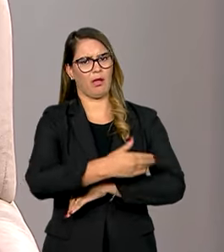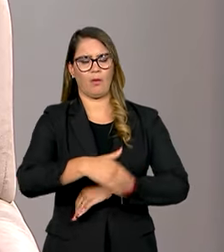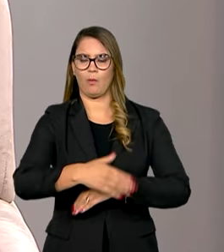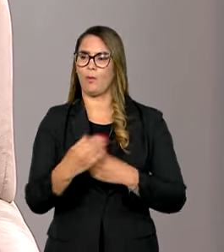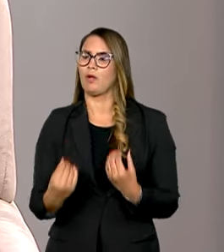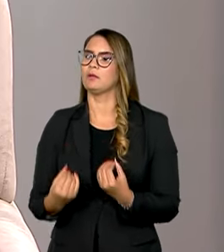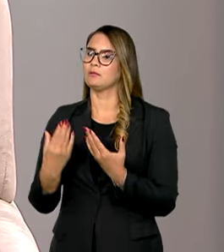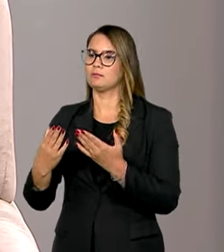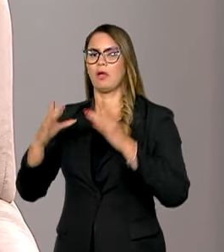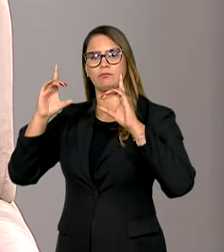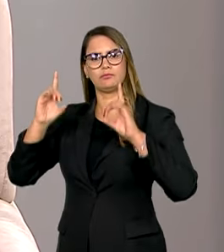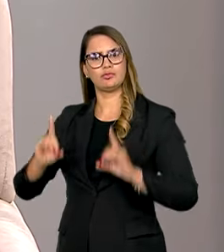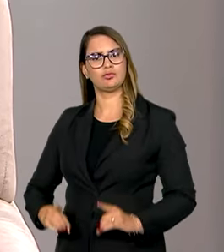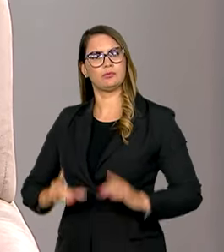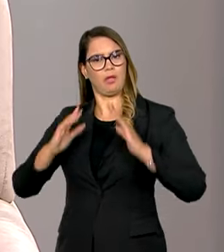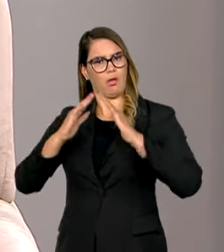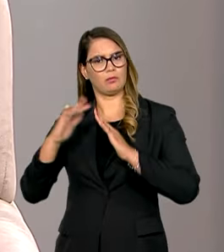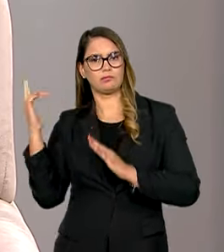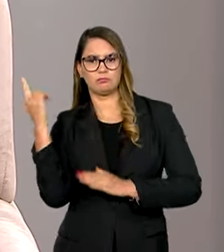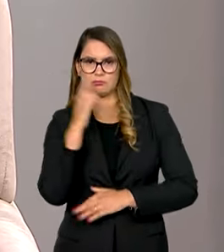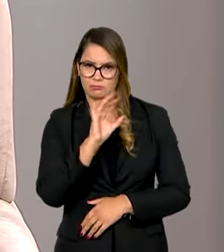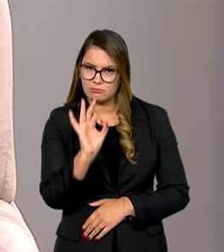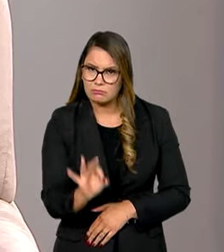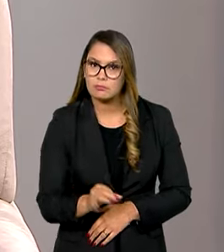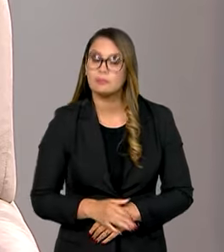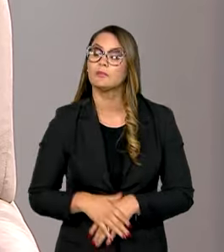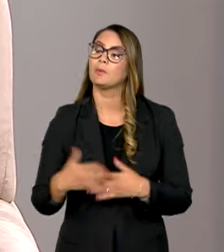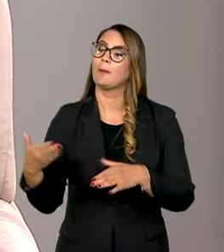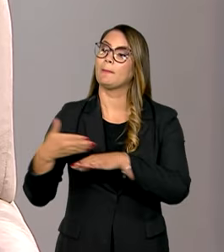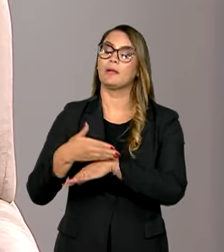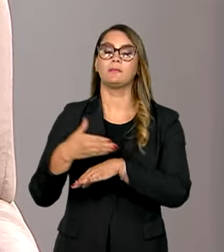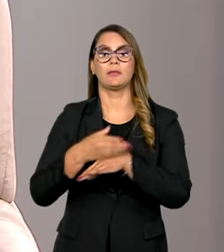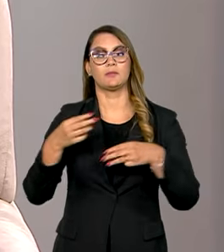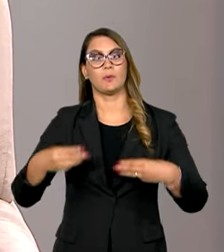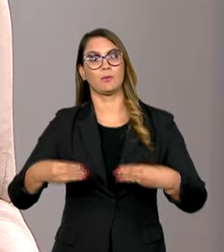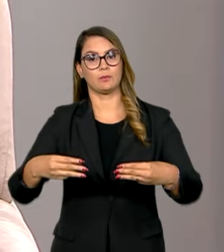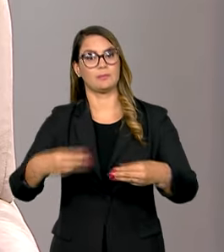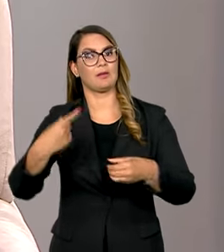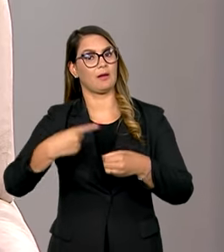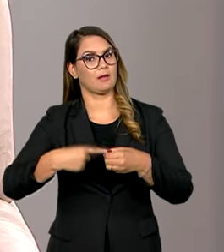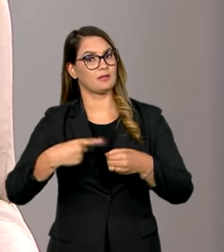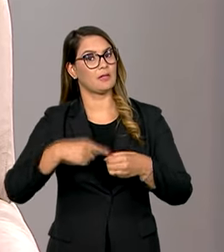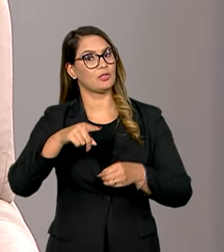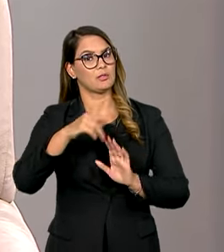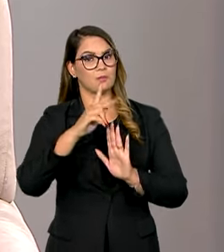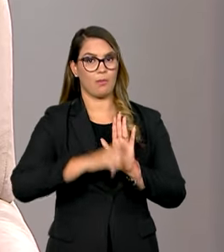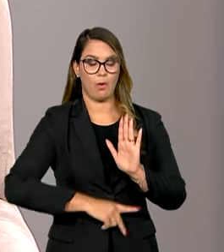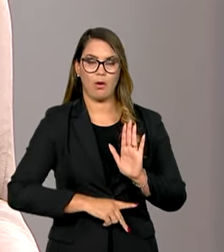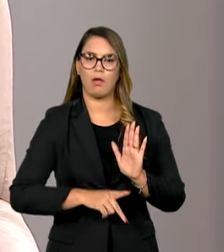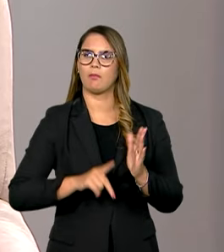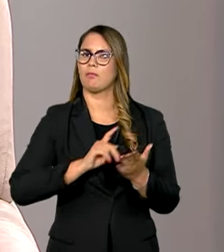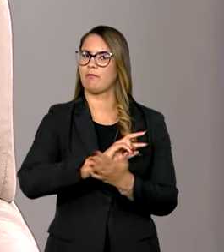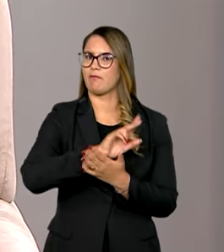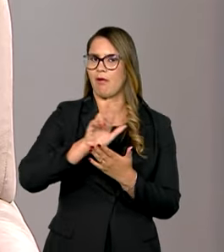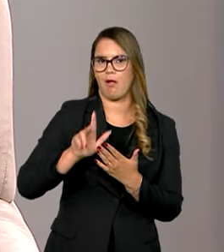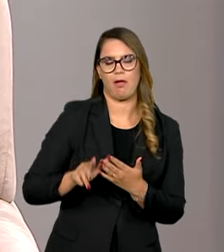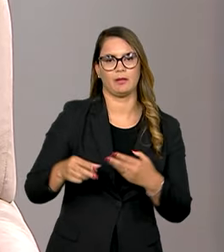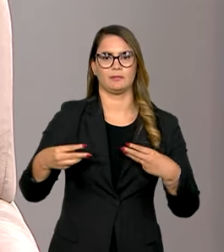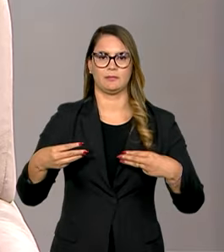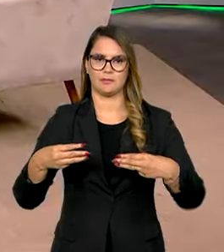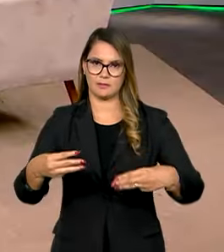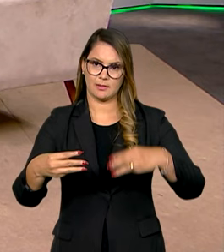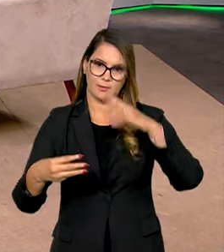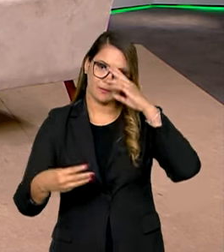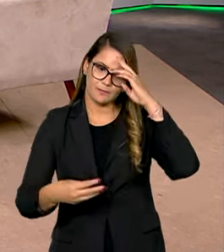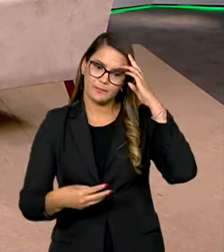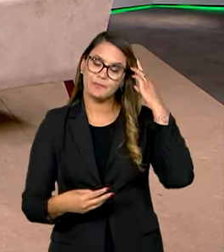uma condição digna de moradia. Qual é a participação do Ministério das Cidades nesse programa que é multiministerial, não é?